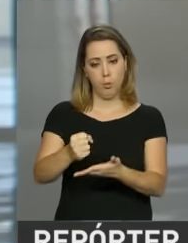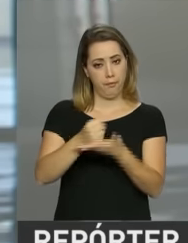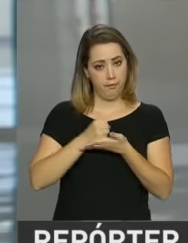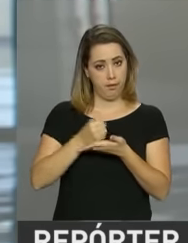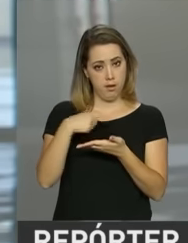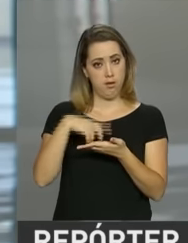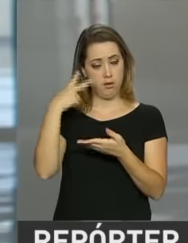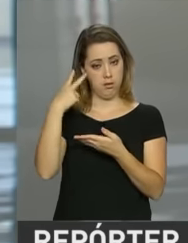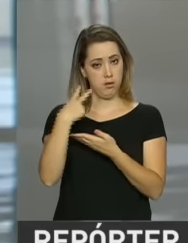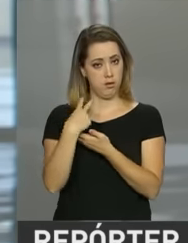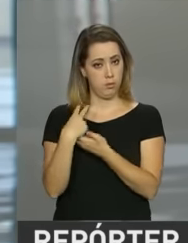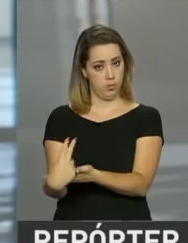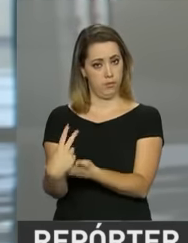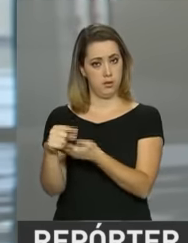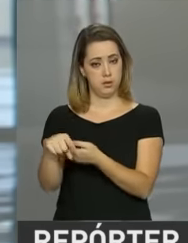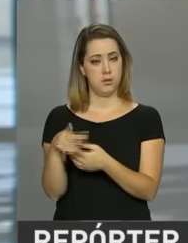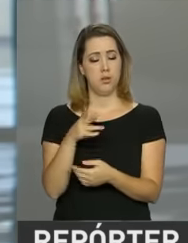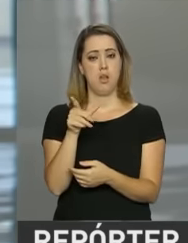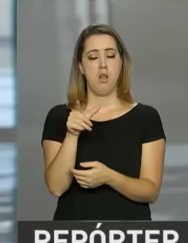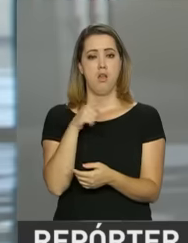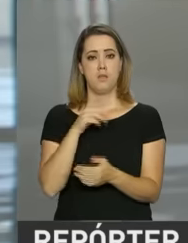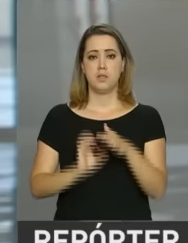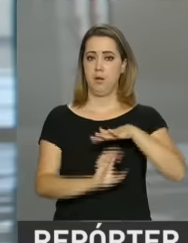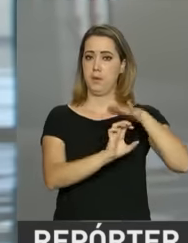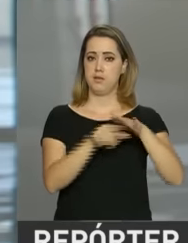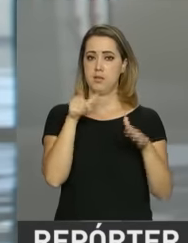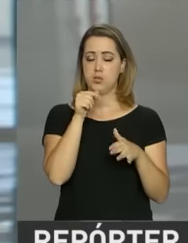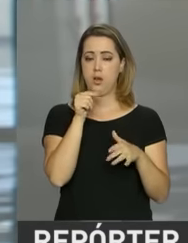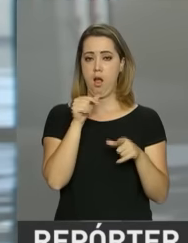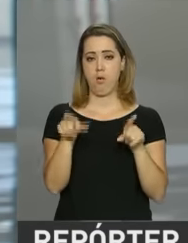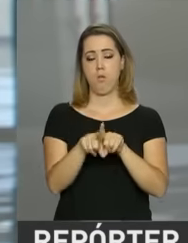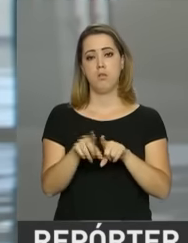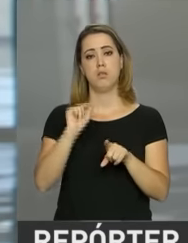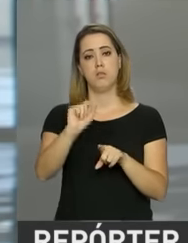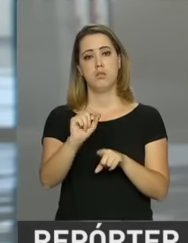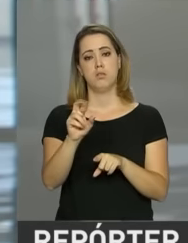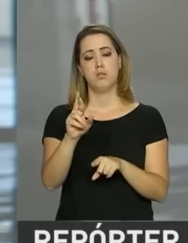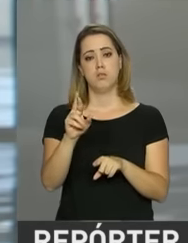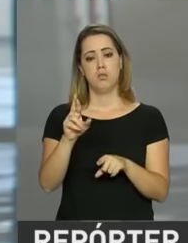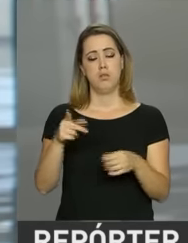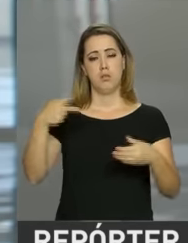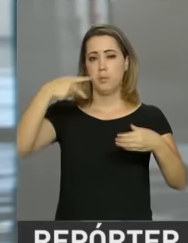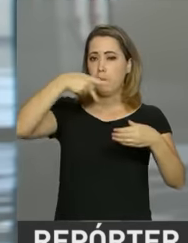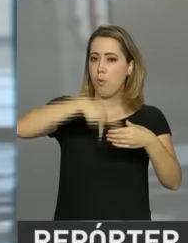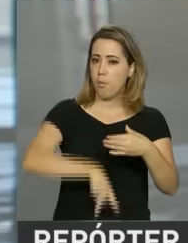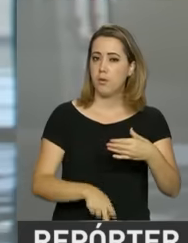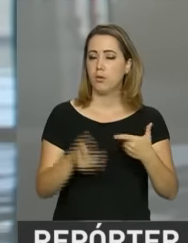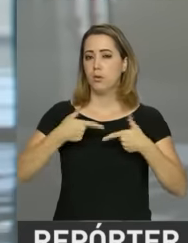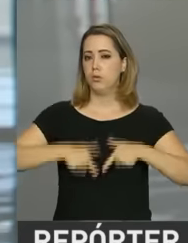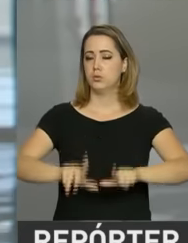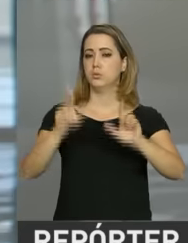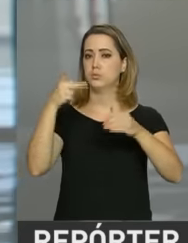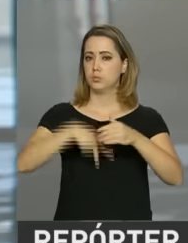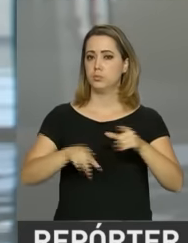empréstimos serão usadas a companhia de água esgoto do estado e a sessão dos ro Royal de petróleo que o Estado